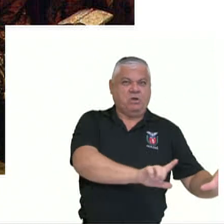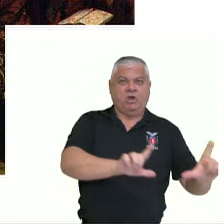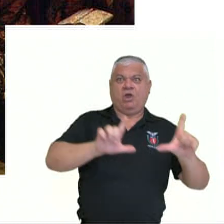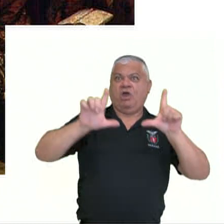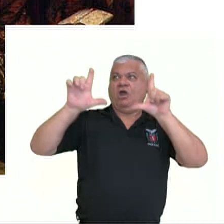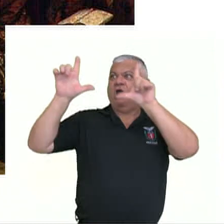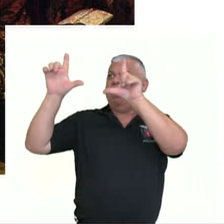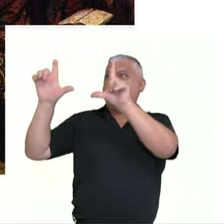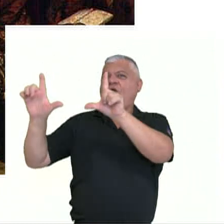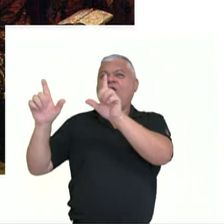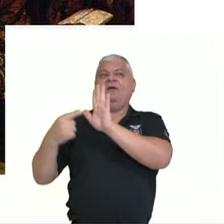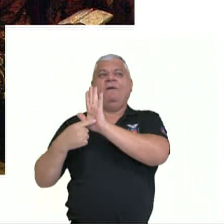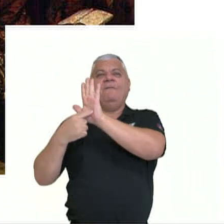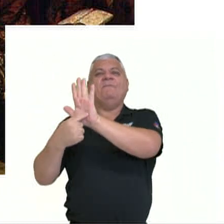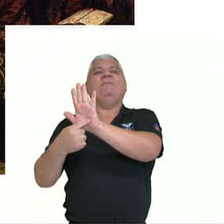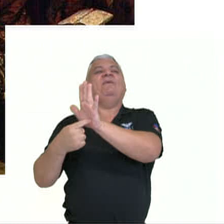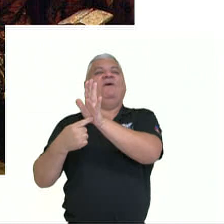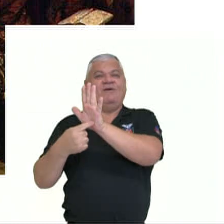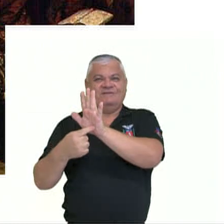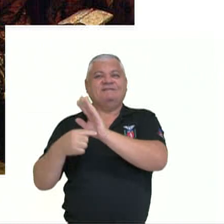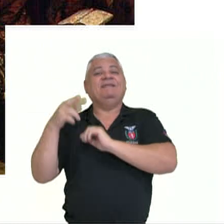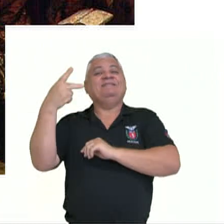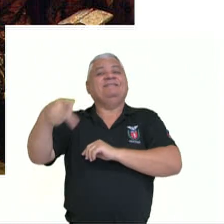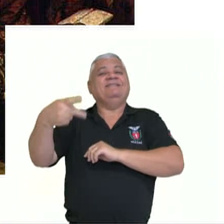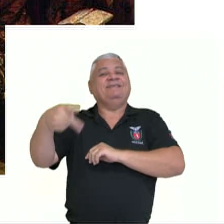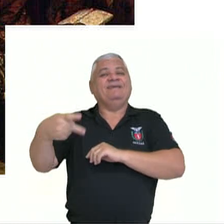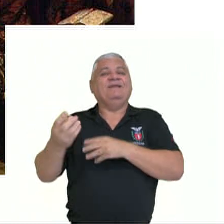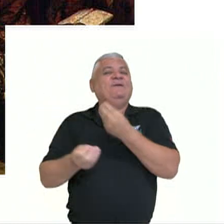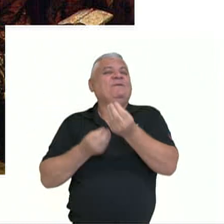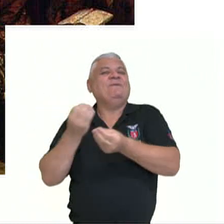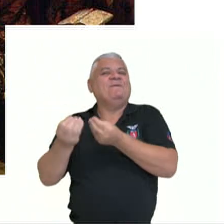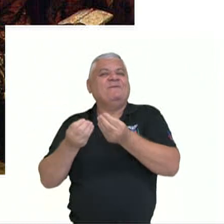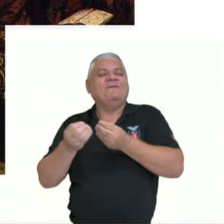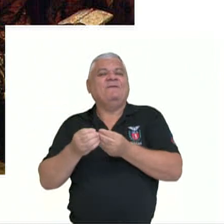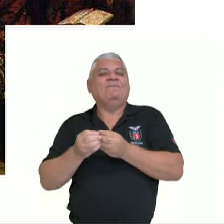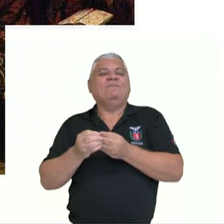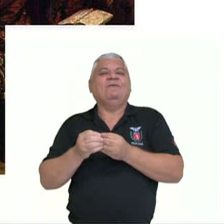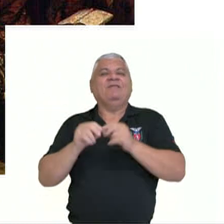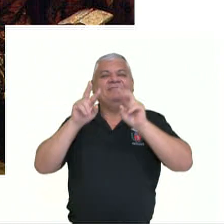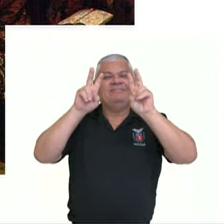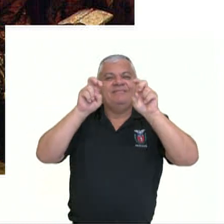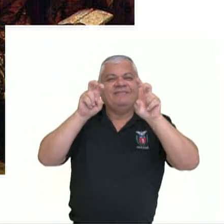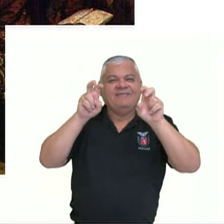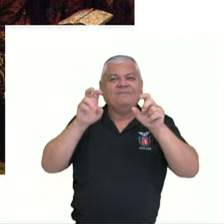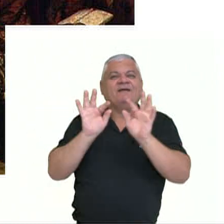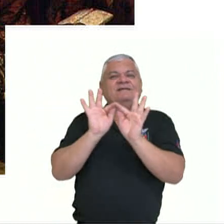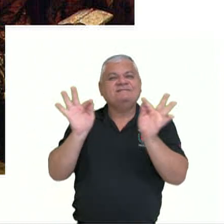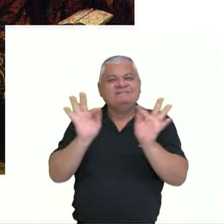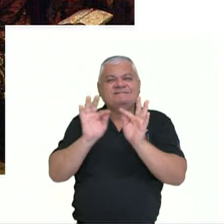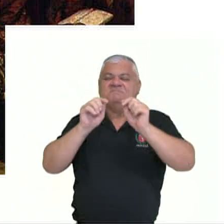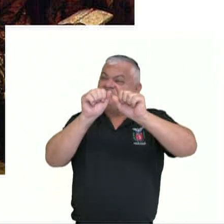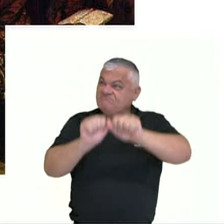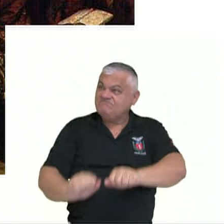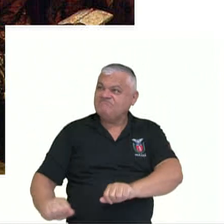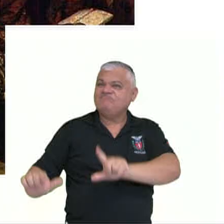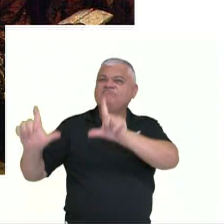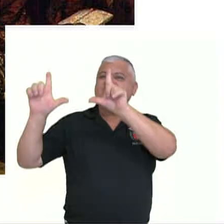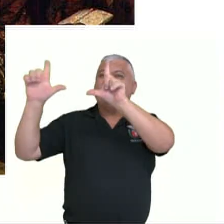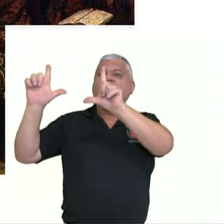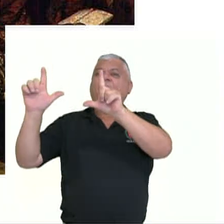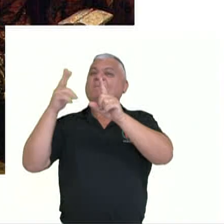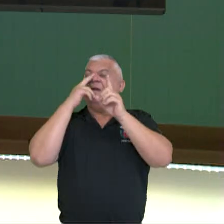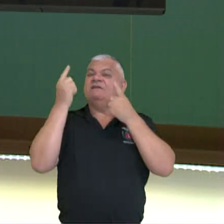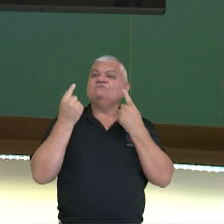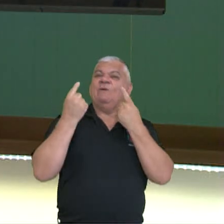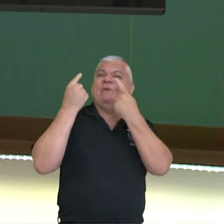fase de 7 anos da minha vida artística e moral, o estúdio do artista. Então, aqui ele retrata desde dos homens que